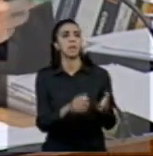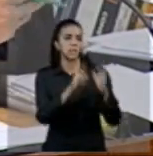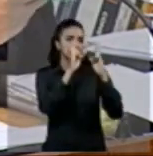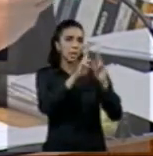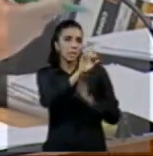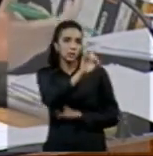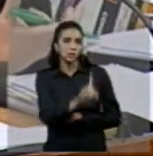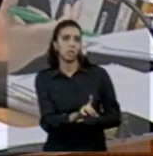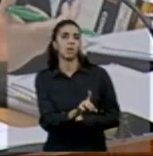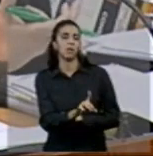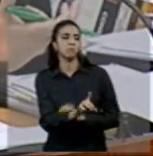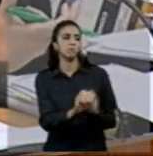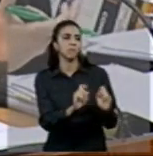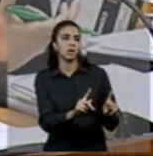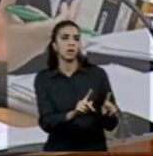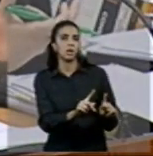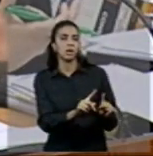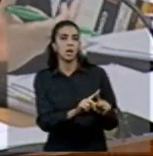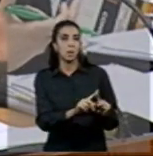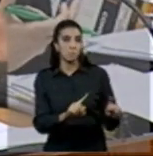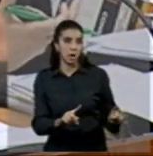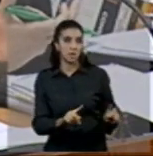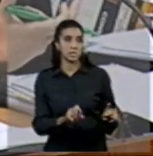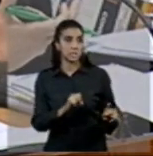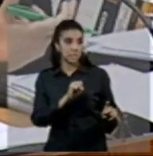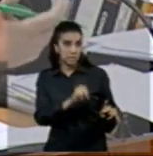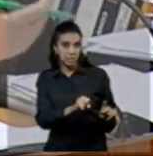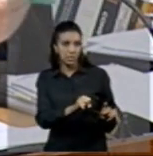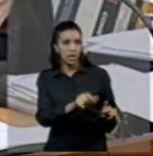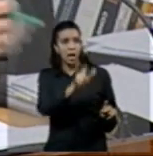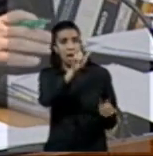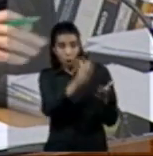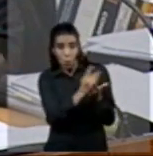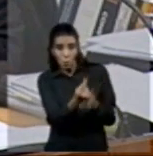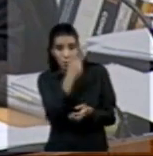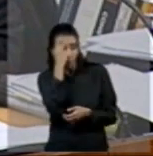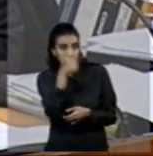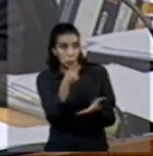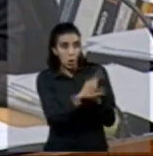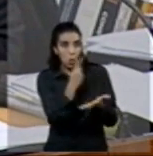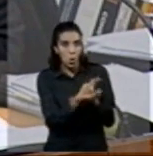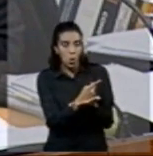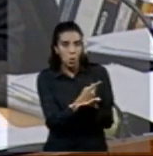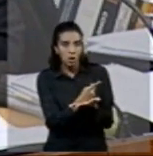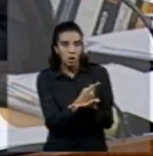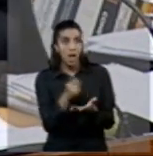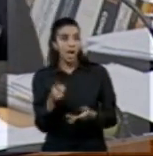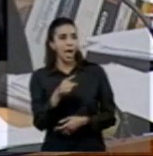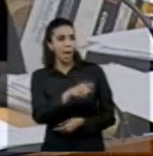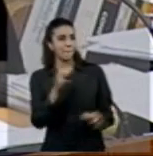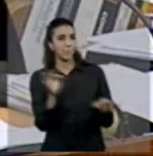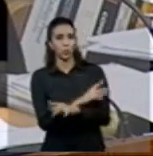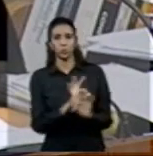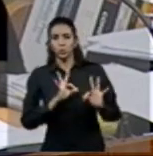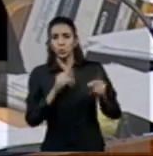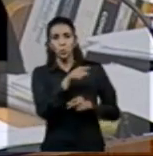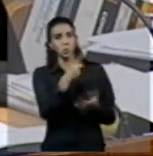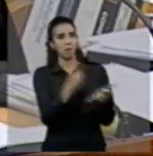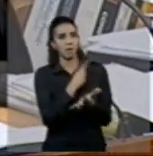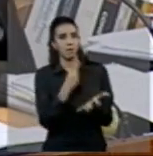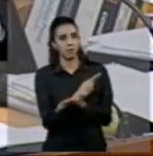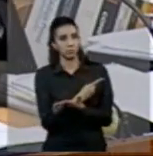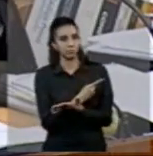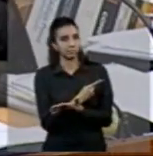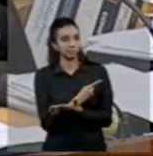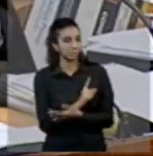a deturpação disso ser confundida com a sua prática normal. E por que